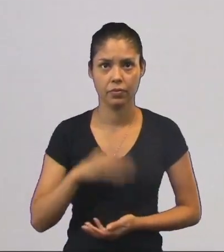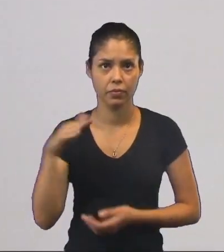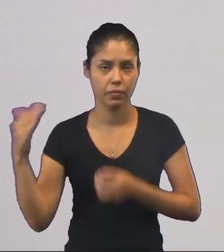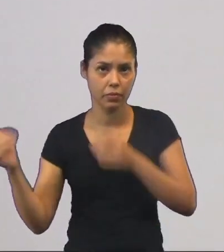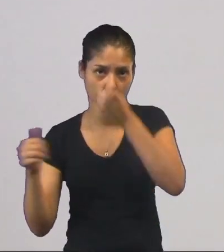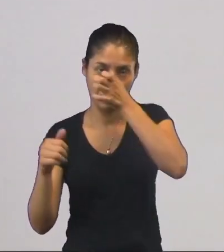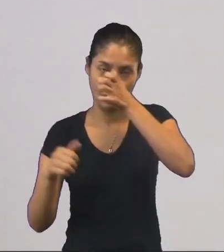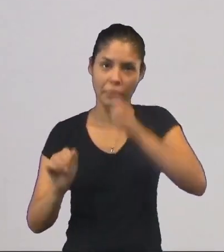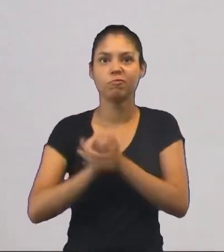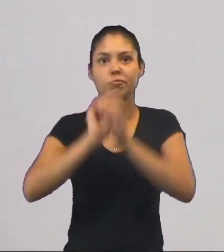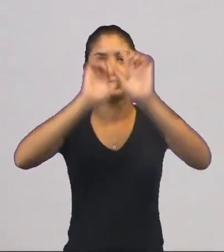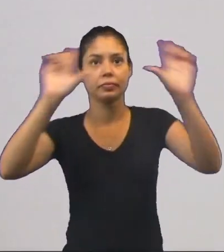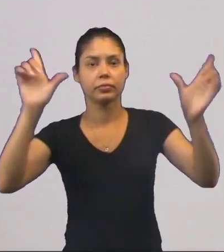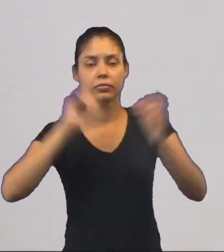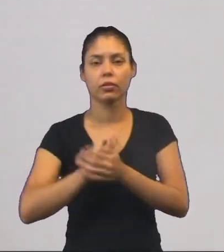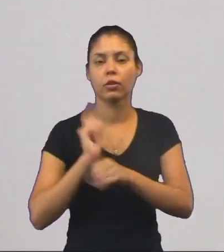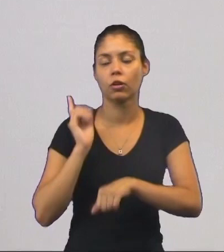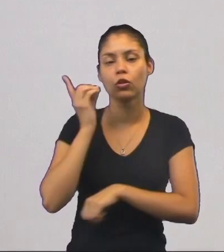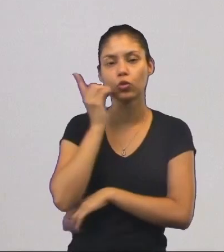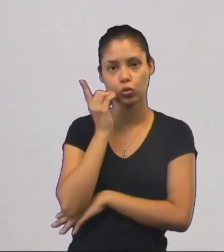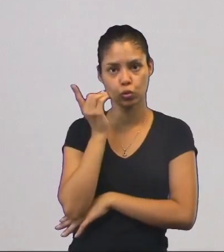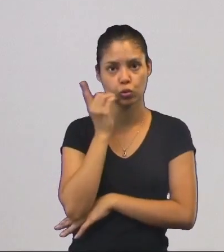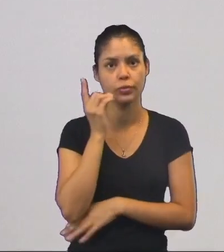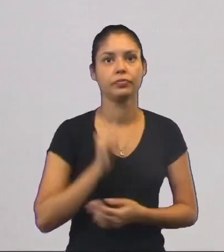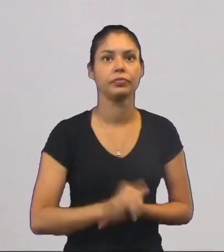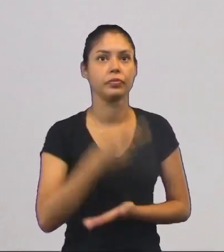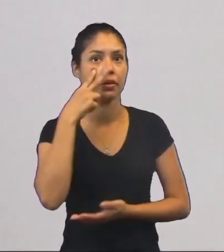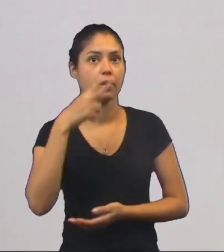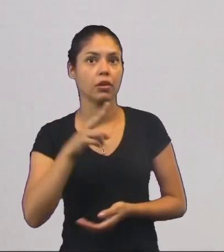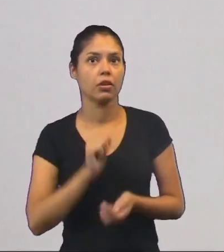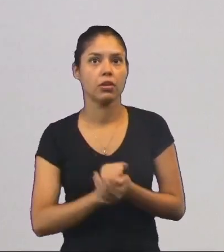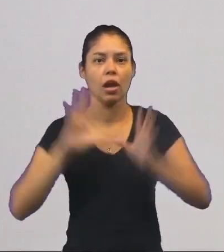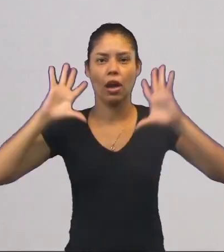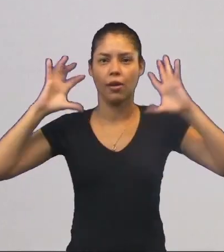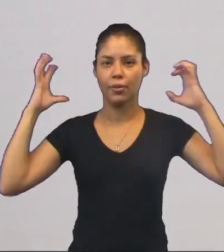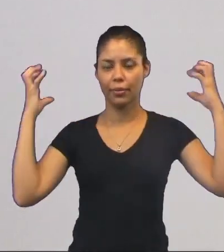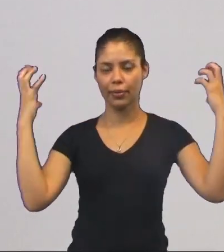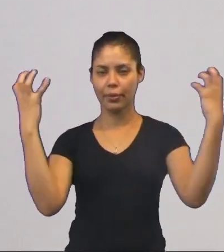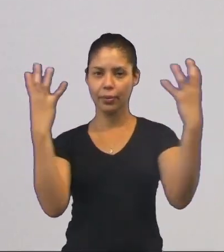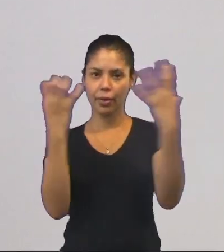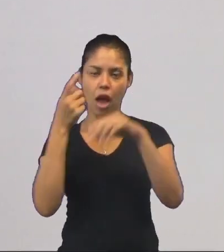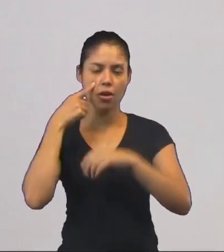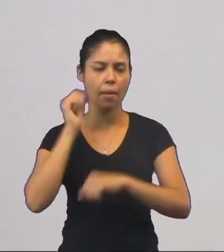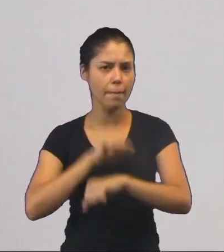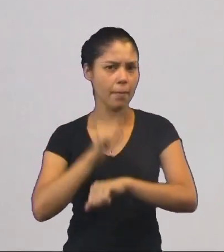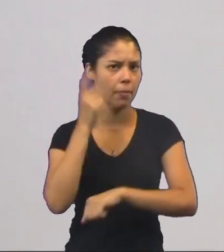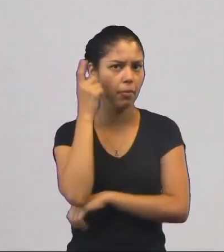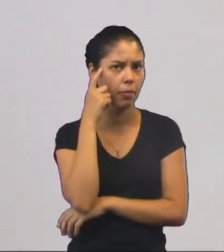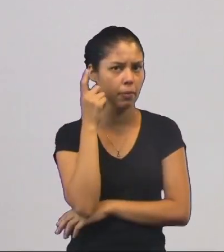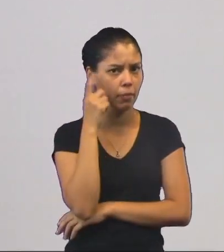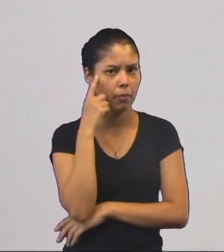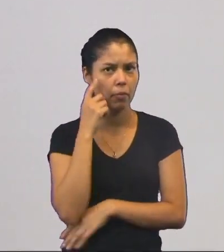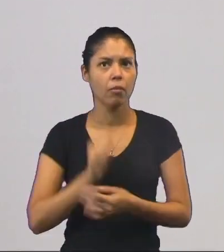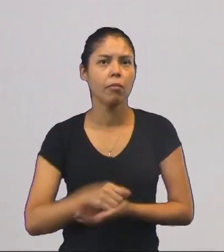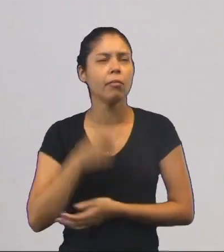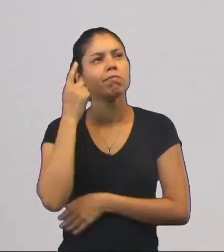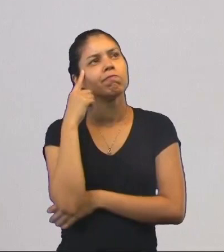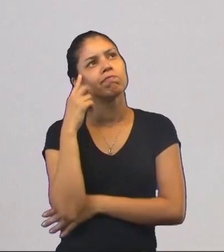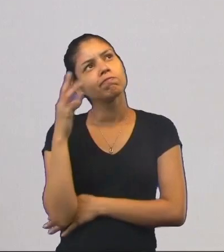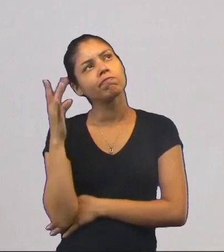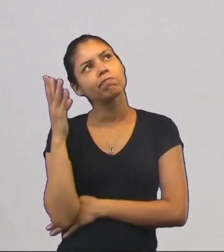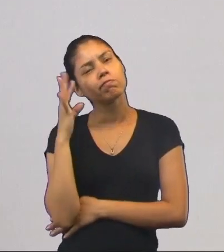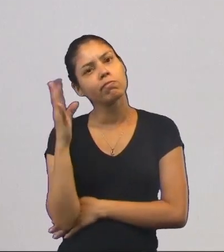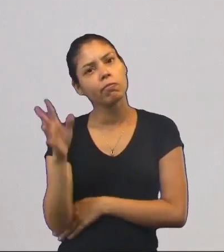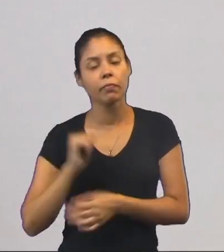Quando você olha para o céu durante o dia, que você vê aquelas nuvens, você já parou para pensar e ficar